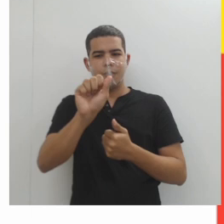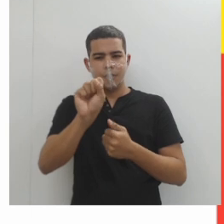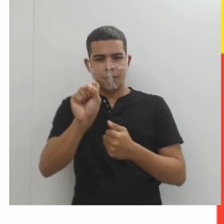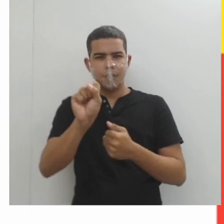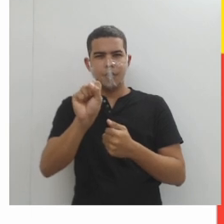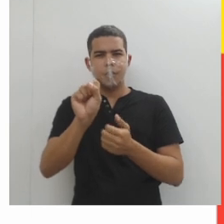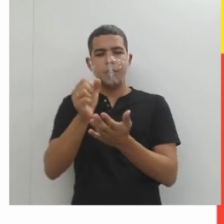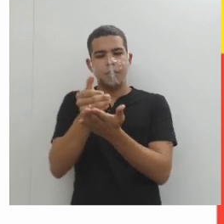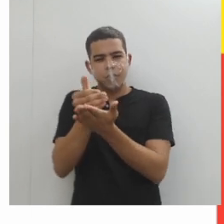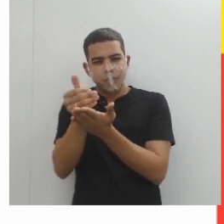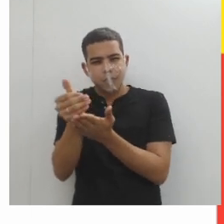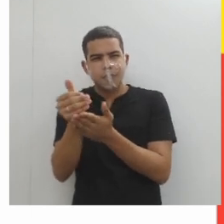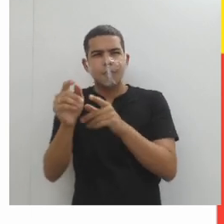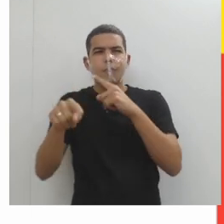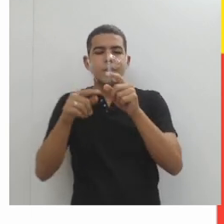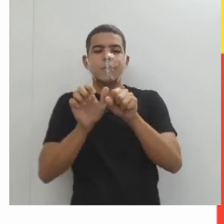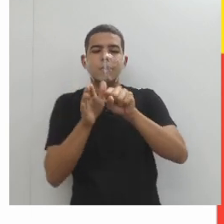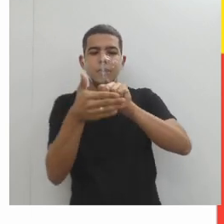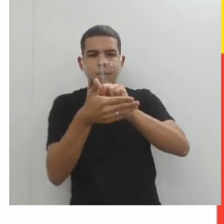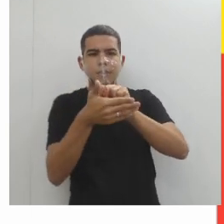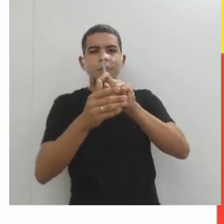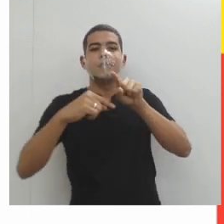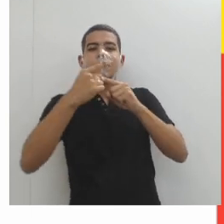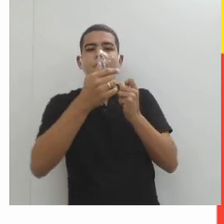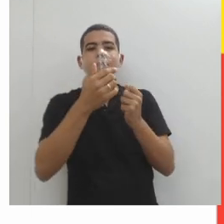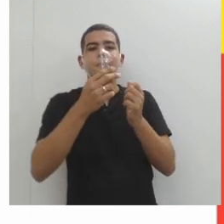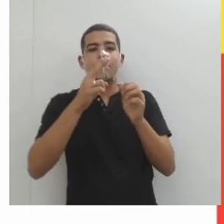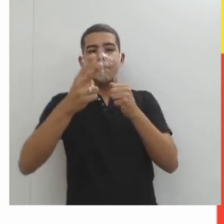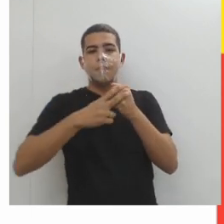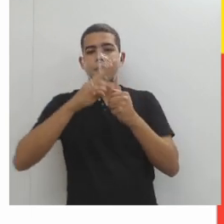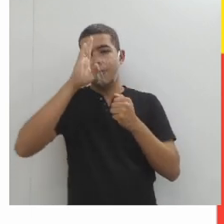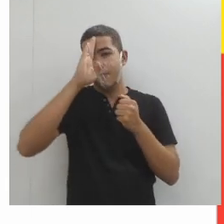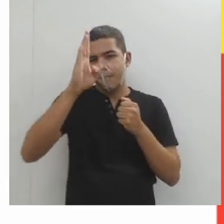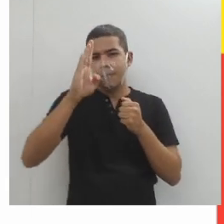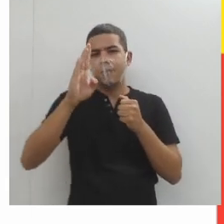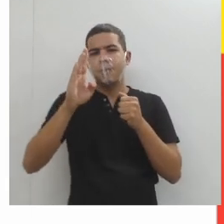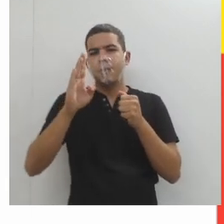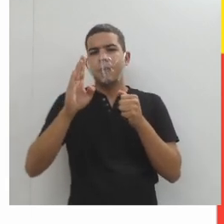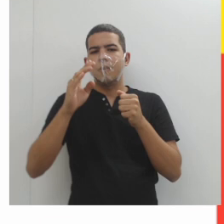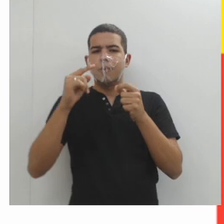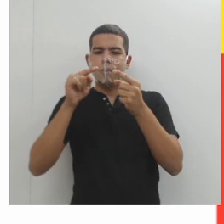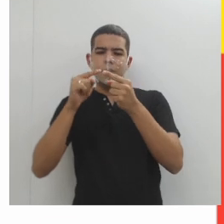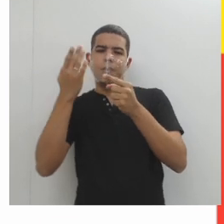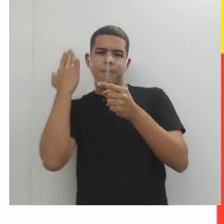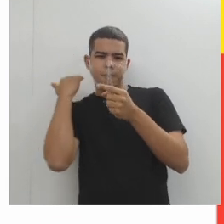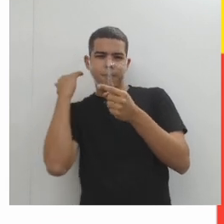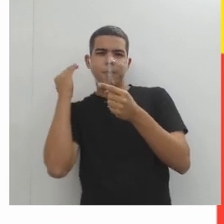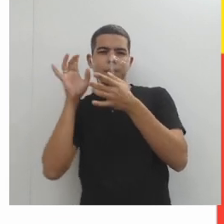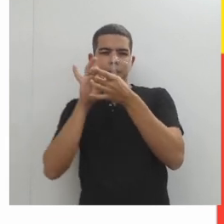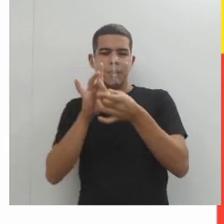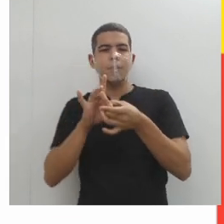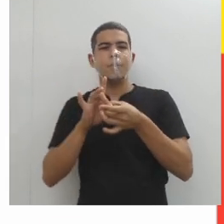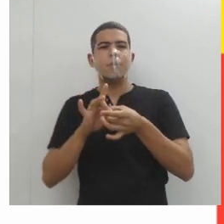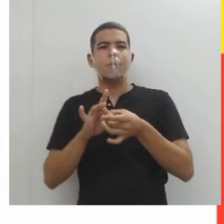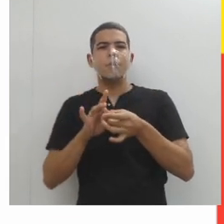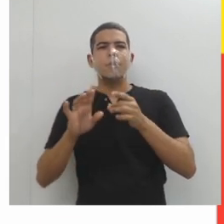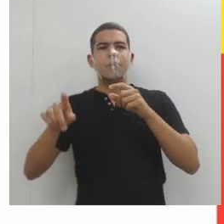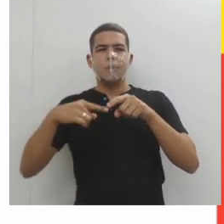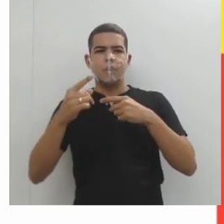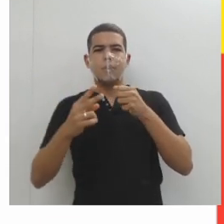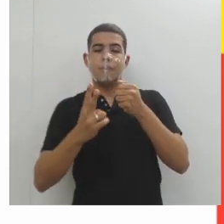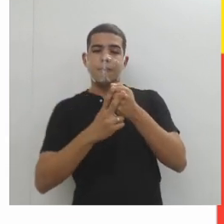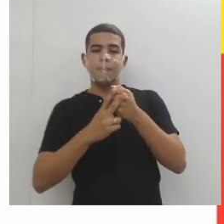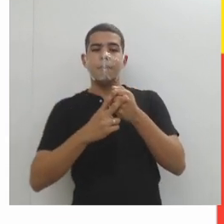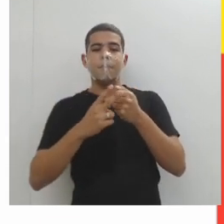começo, depois o teu sujeito, depois o verbo principal no particípio passado, que já está lá terminado em ed, um verbo regular, depois da